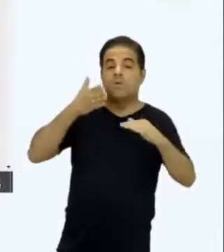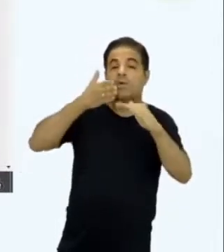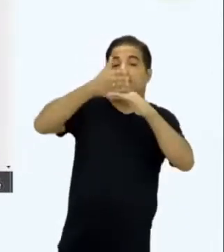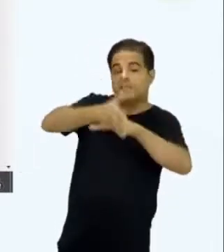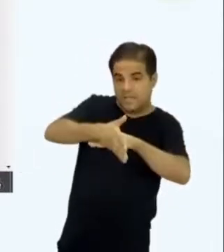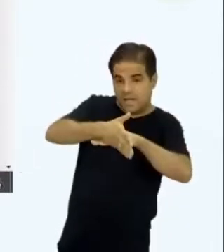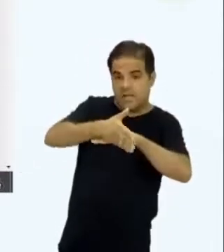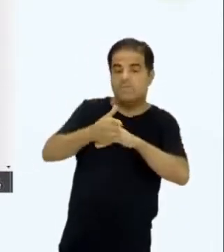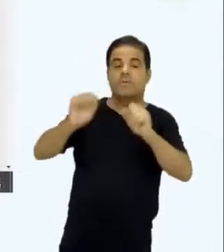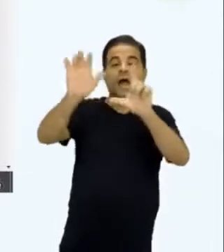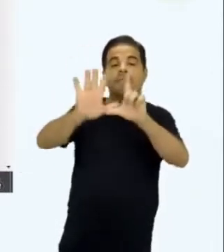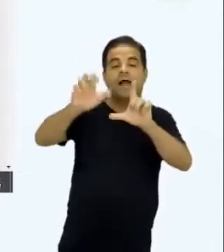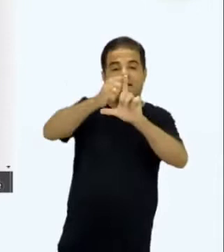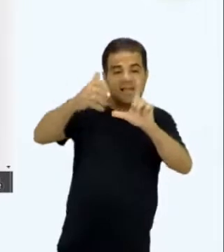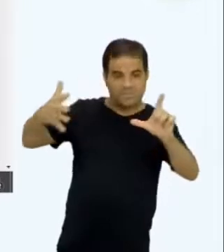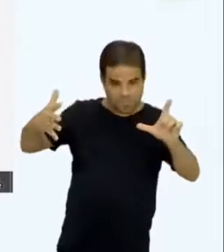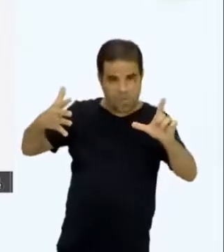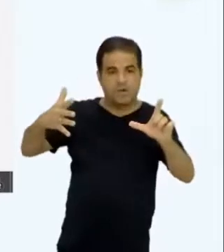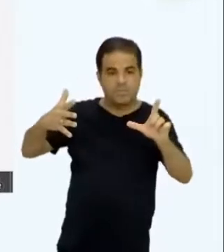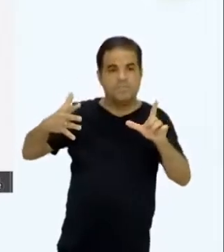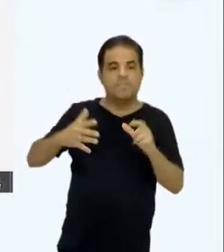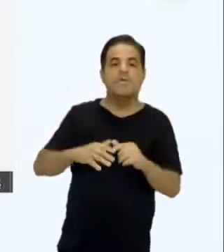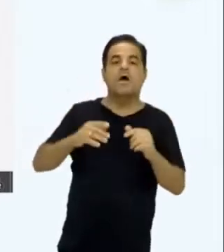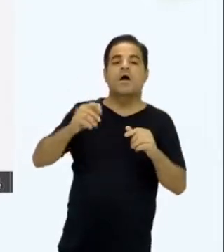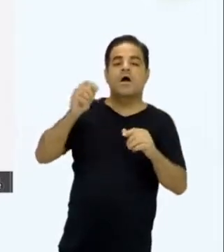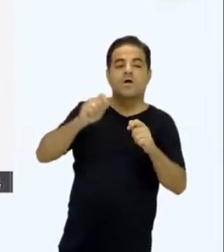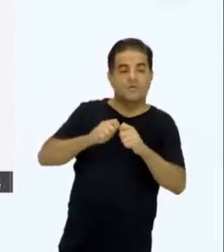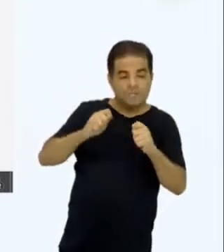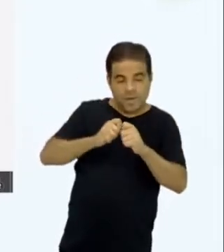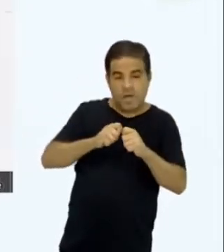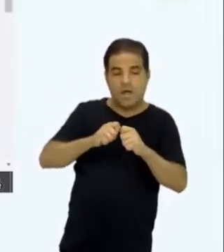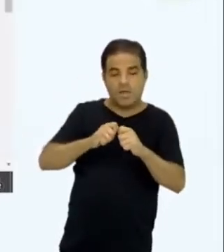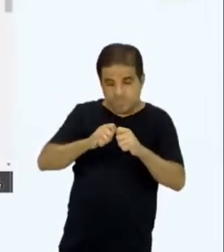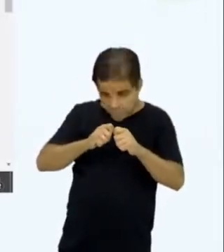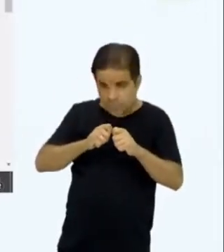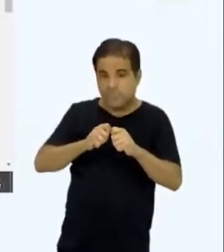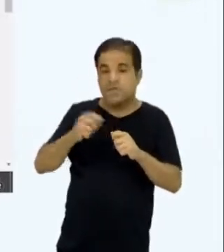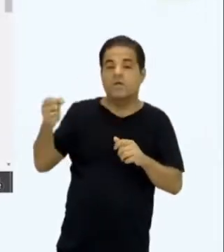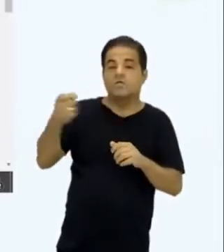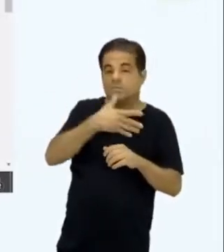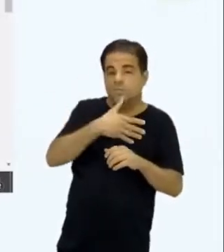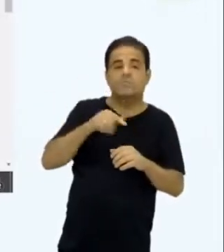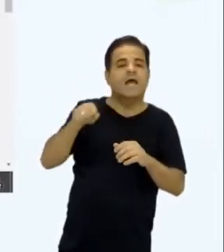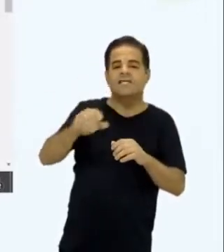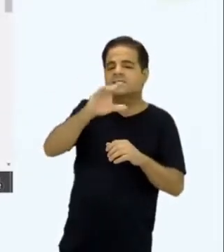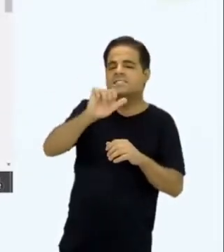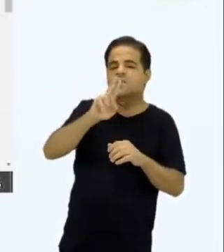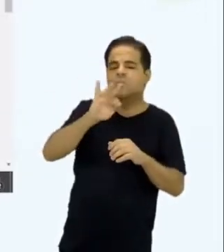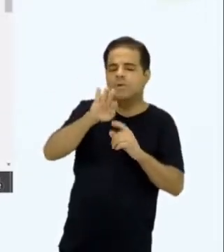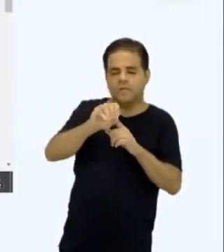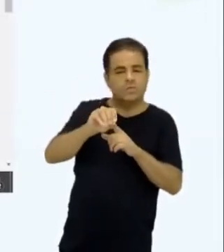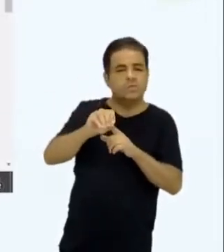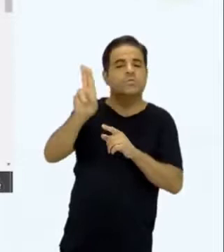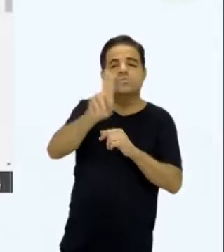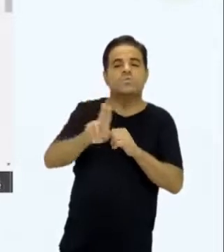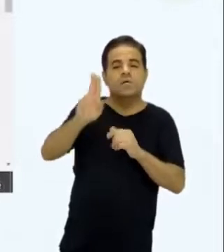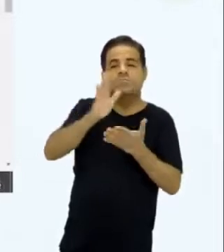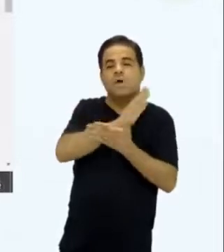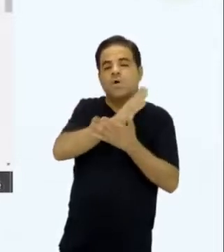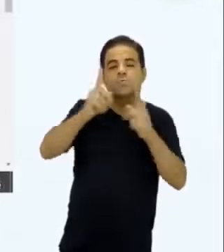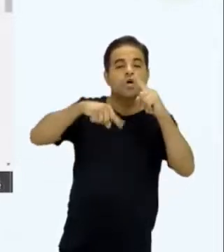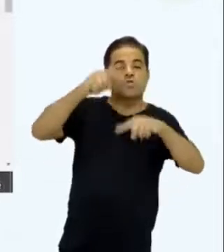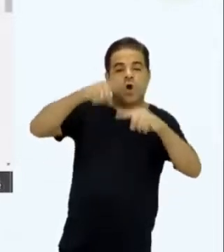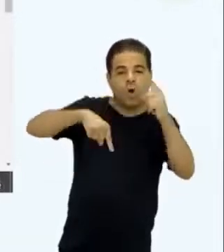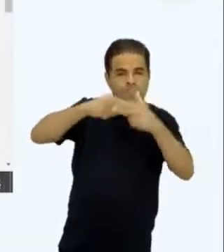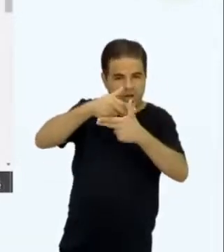entramos aqui na plataforma Tinkercad, novo circuito. Para esse circuito, nós vamos utilizar alguns